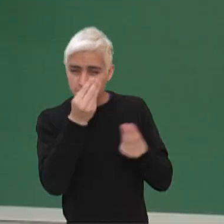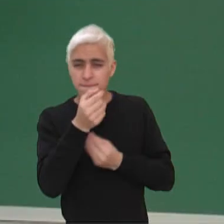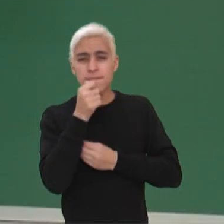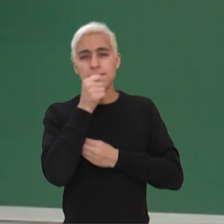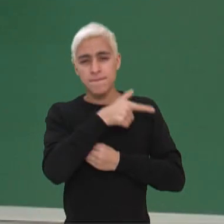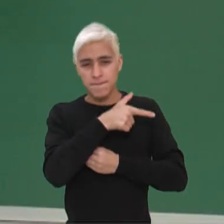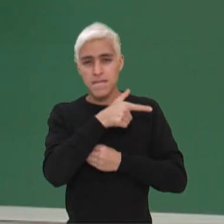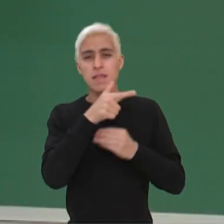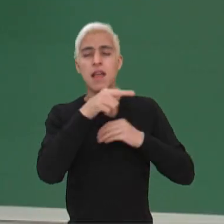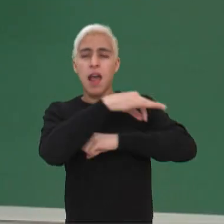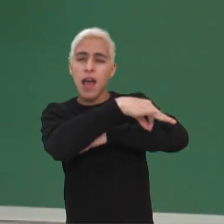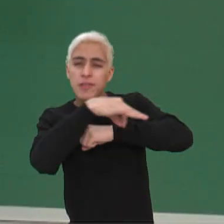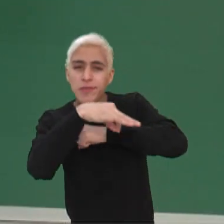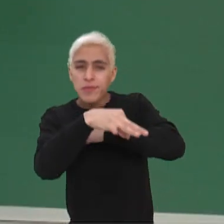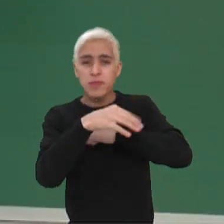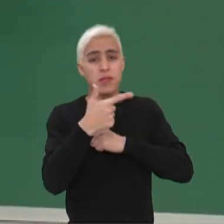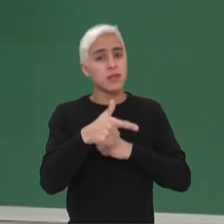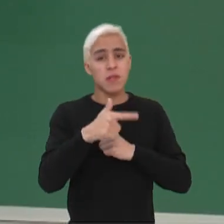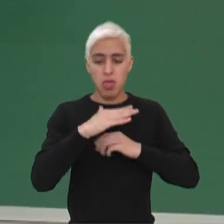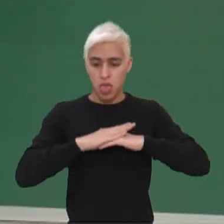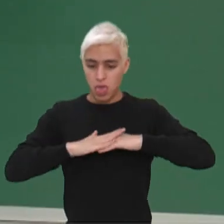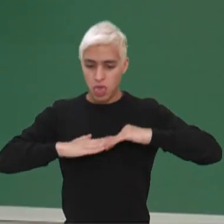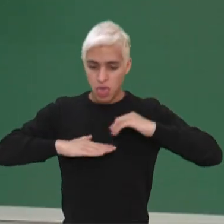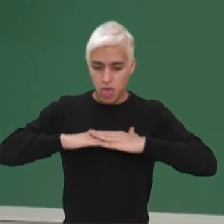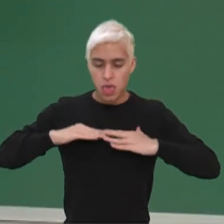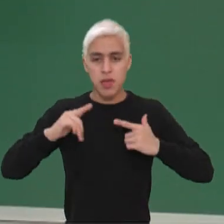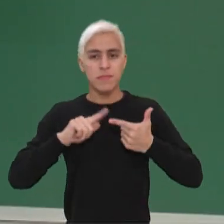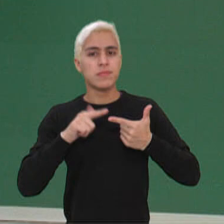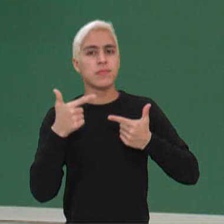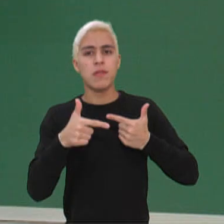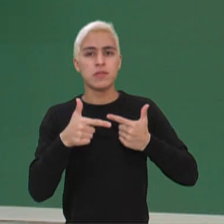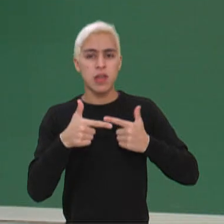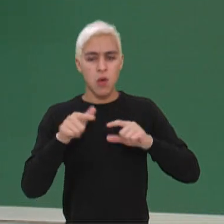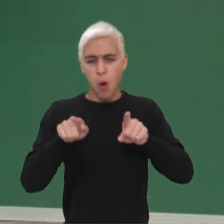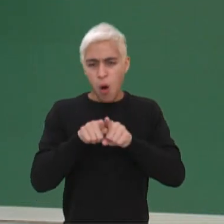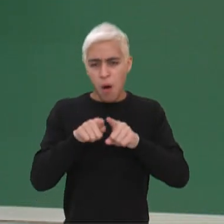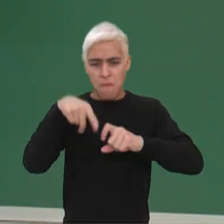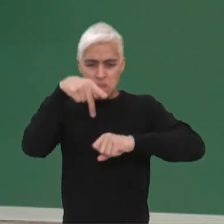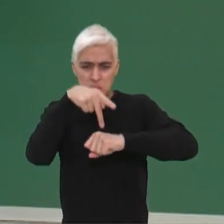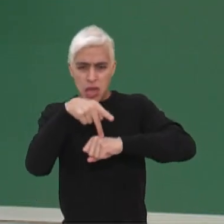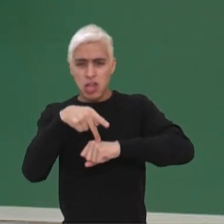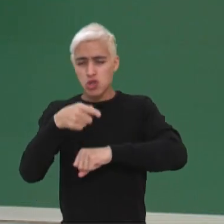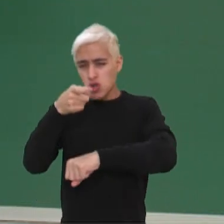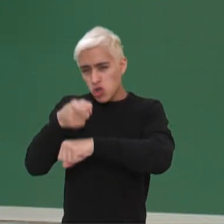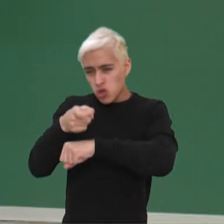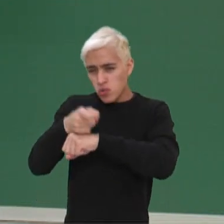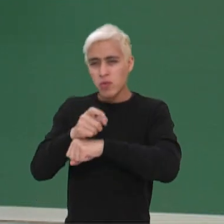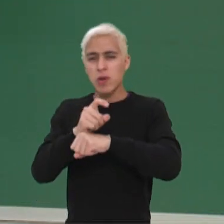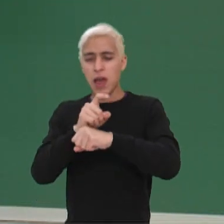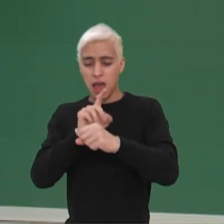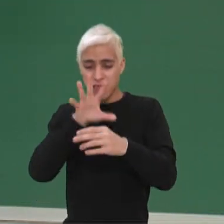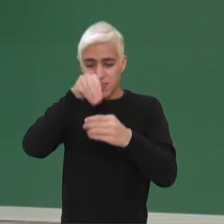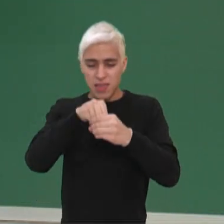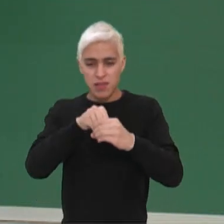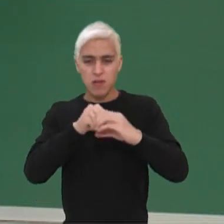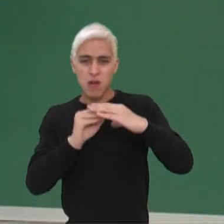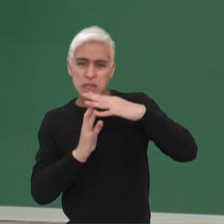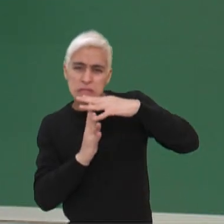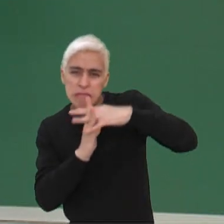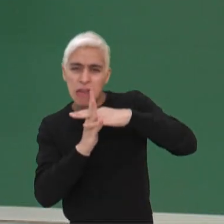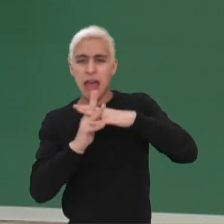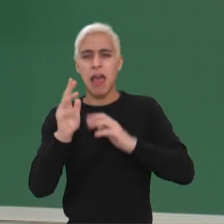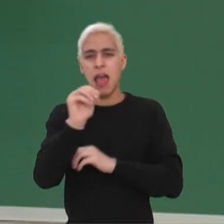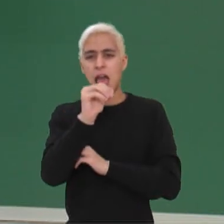da arquitetura, não tem cimento, não é concreto armado, não tem o aço por dentro estrutural, tudo isso